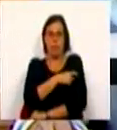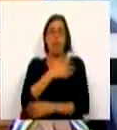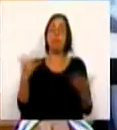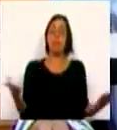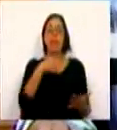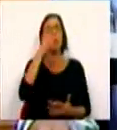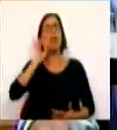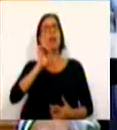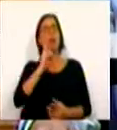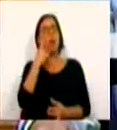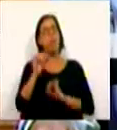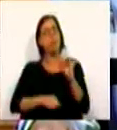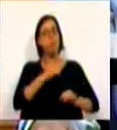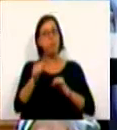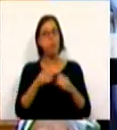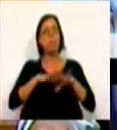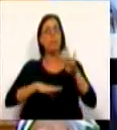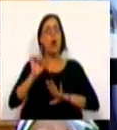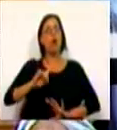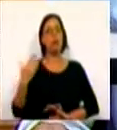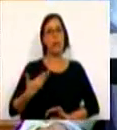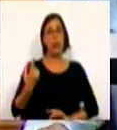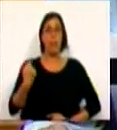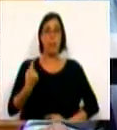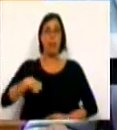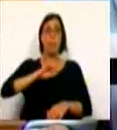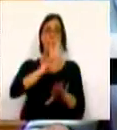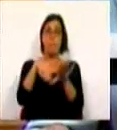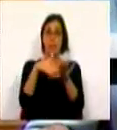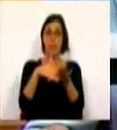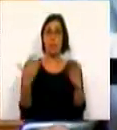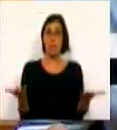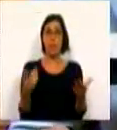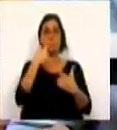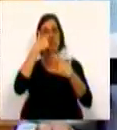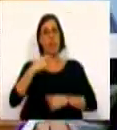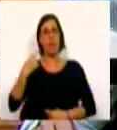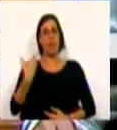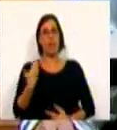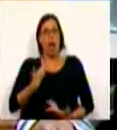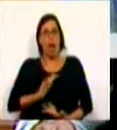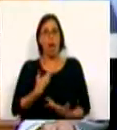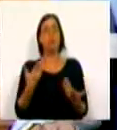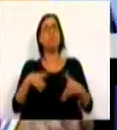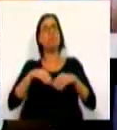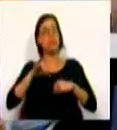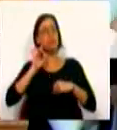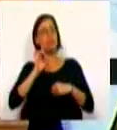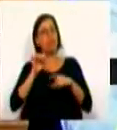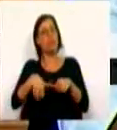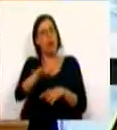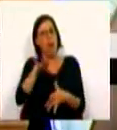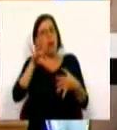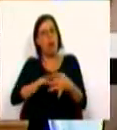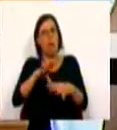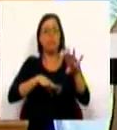sublinhar a importância do conhecimento e do exercício dos direitos e deveres de participação e cidadania. Assume especial relevância neste âmbito